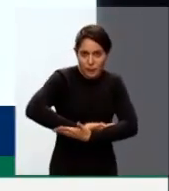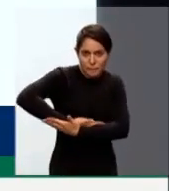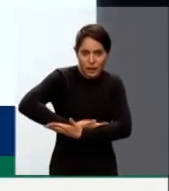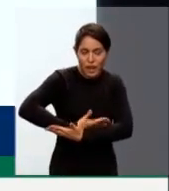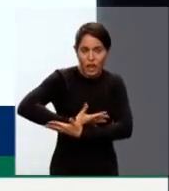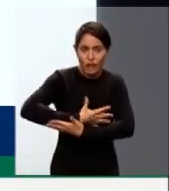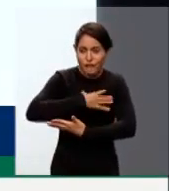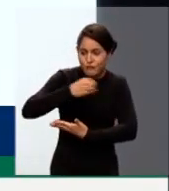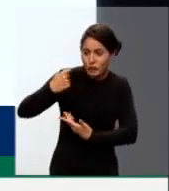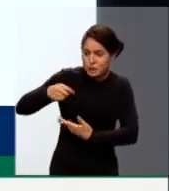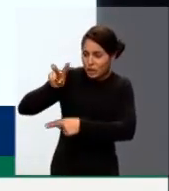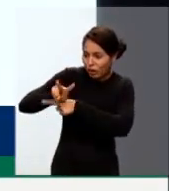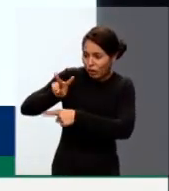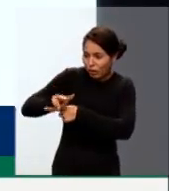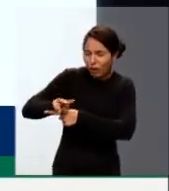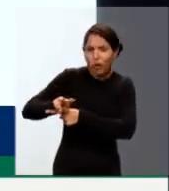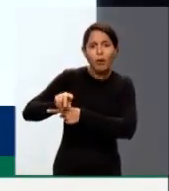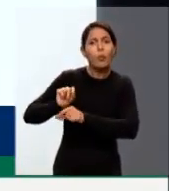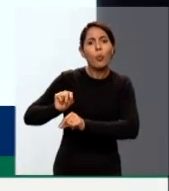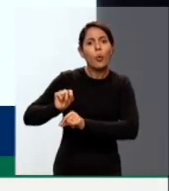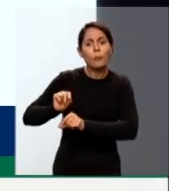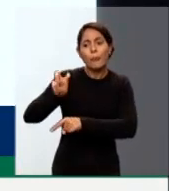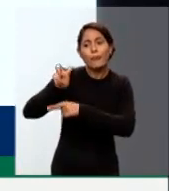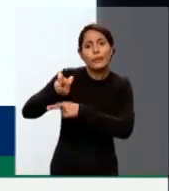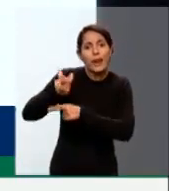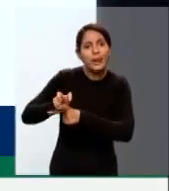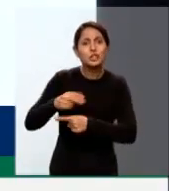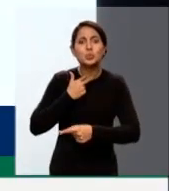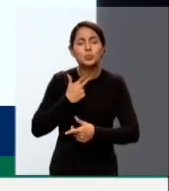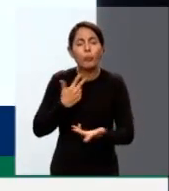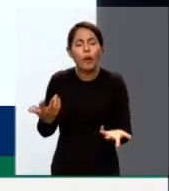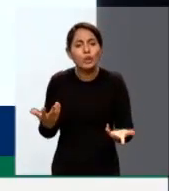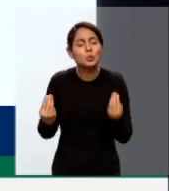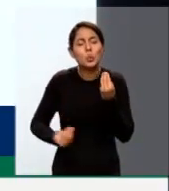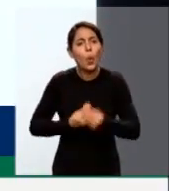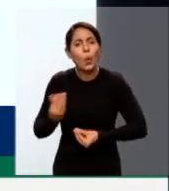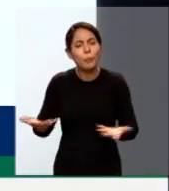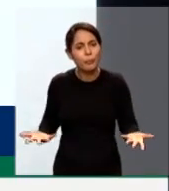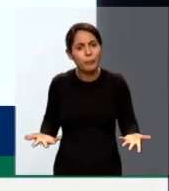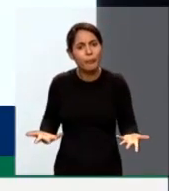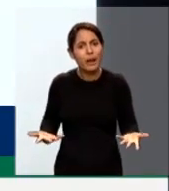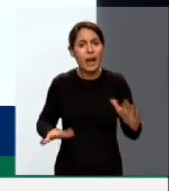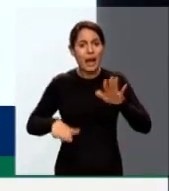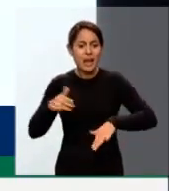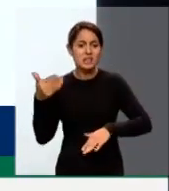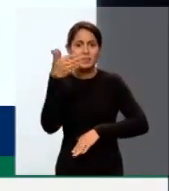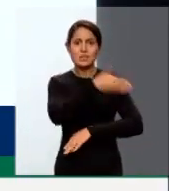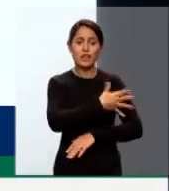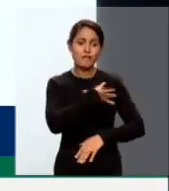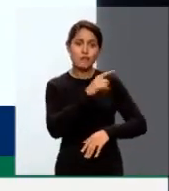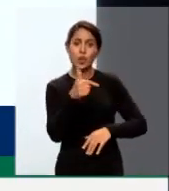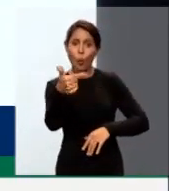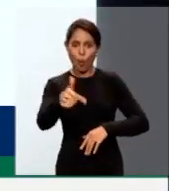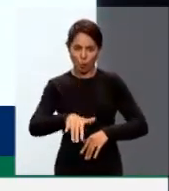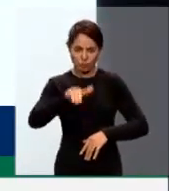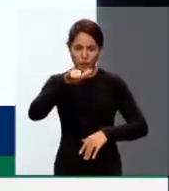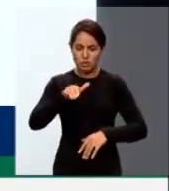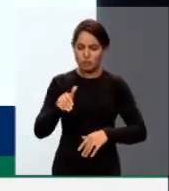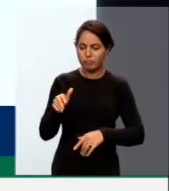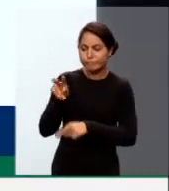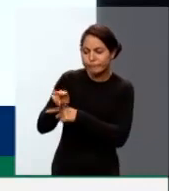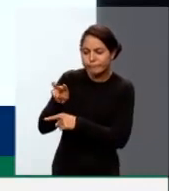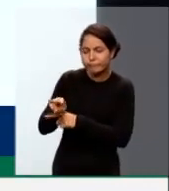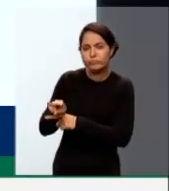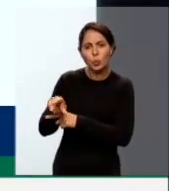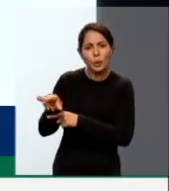mais velho enquanto vai trabalhar como trabalhadora doméstica na casa de alguém, de uma contratante, muitas